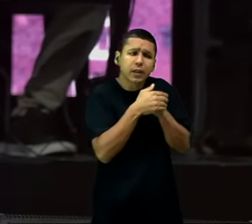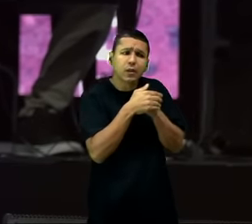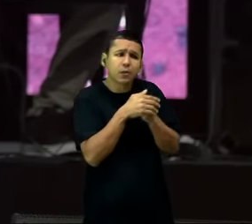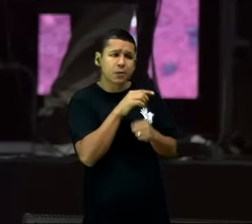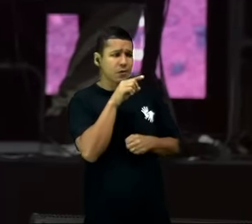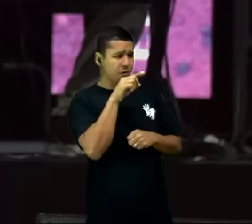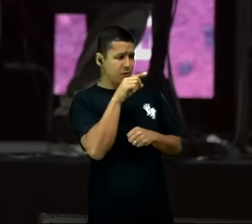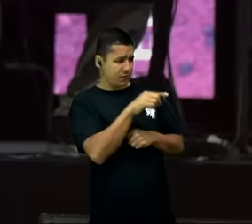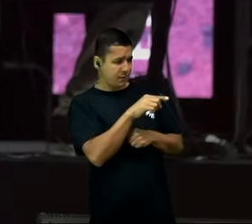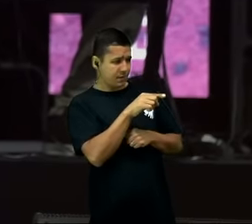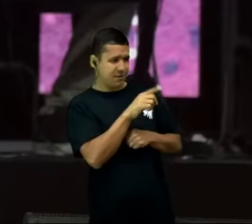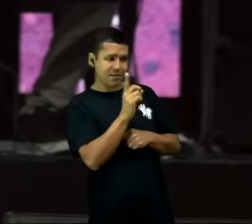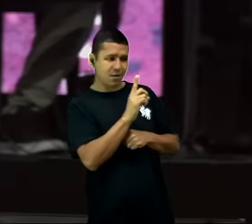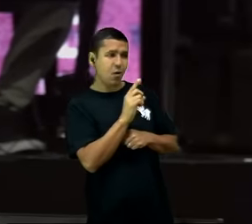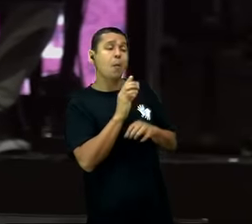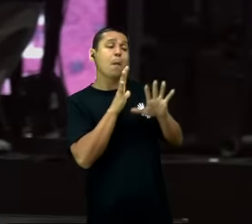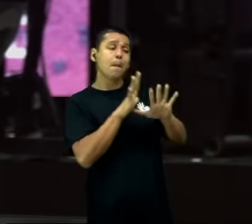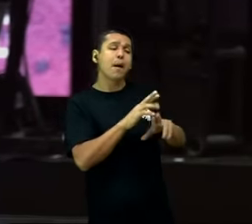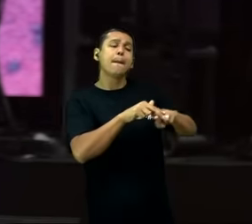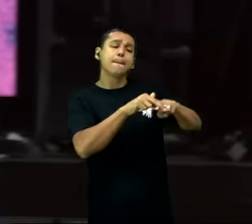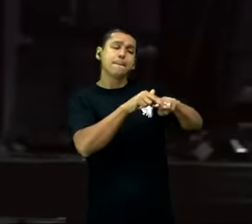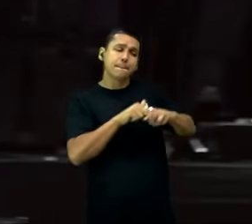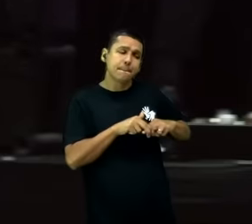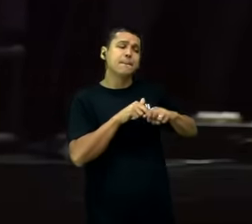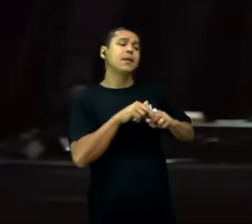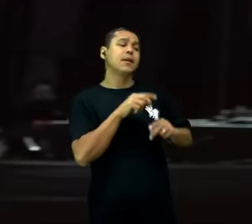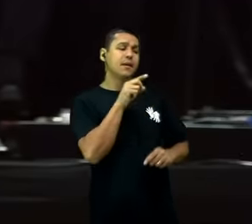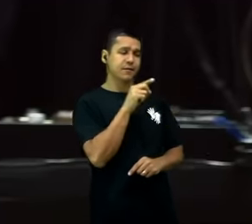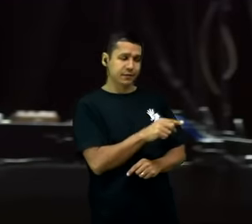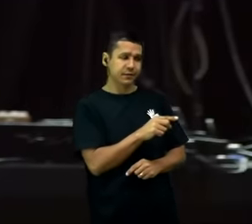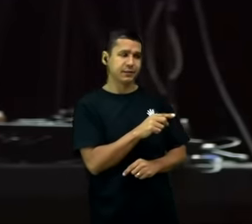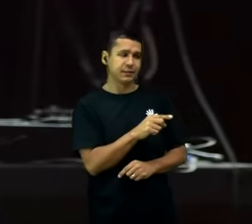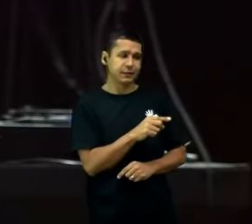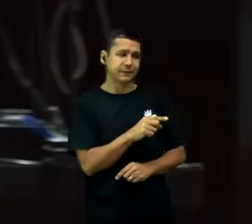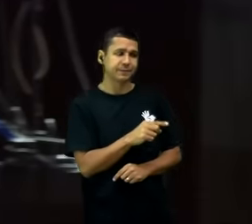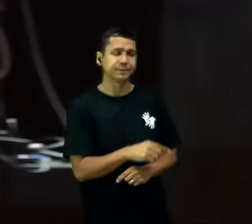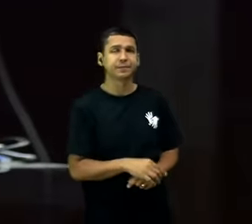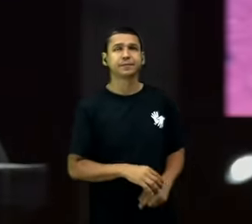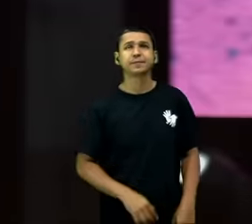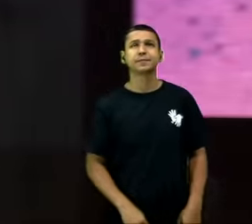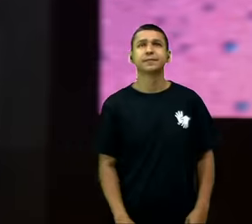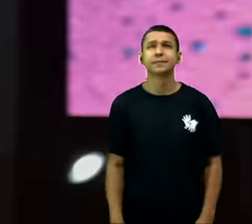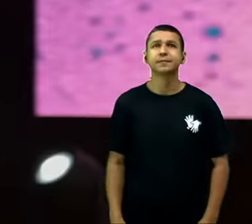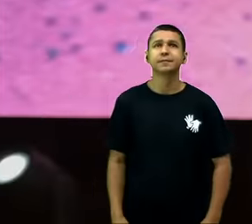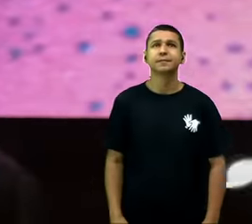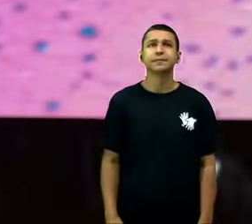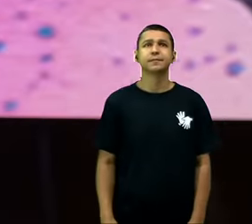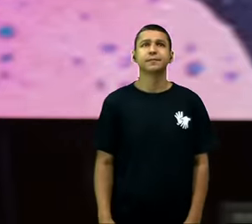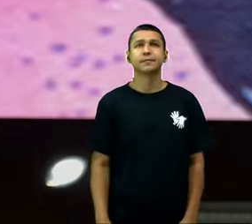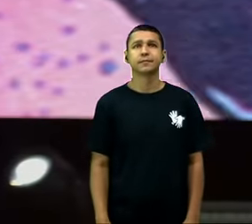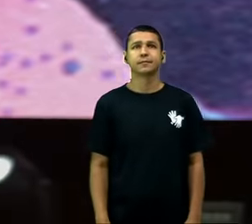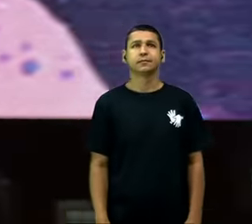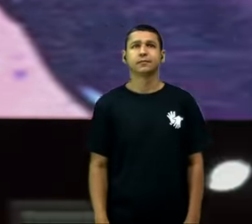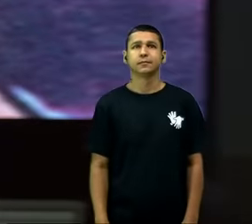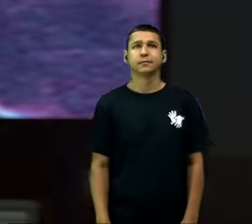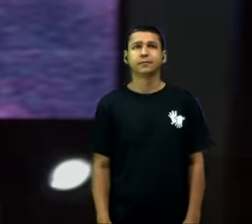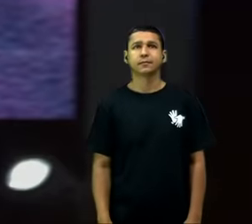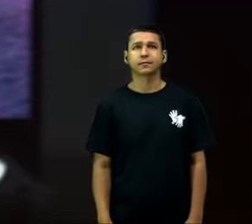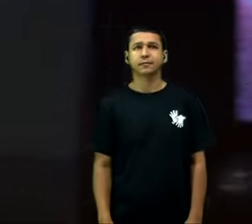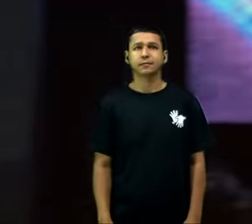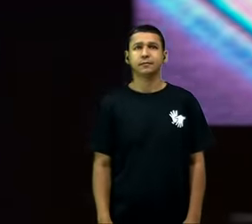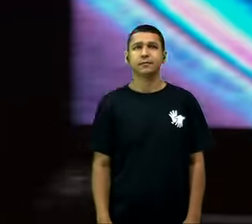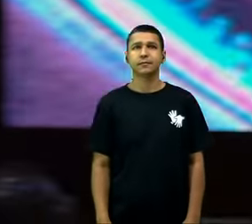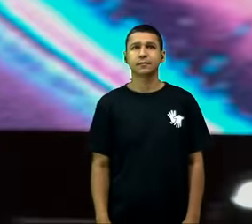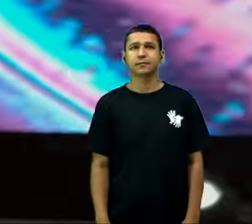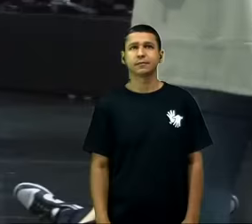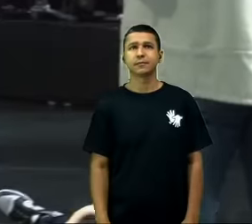para você. Thank you.